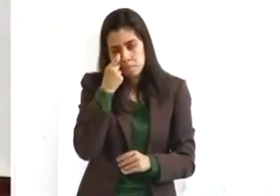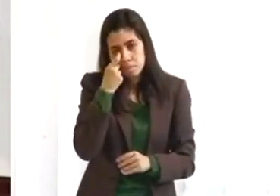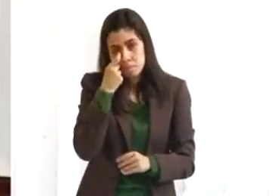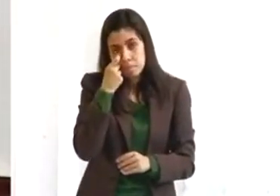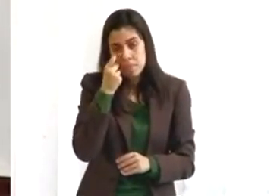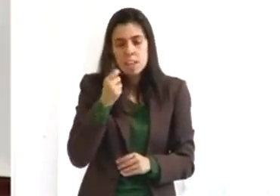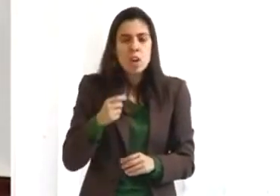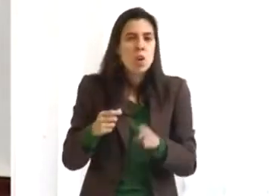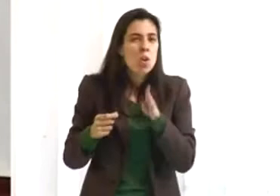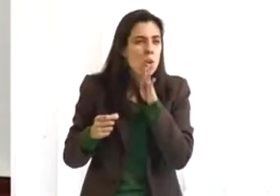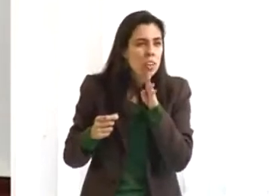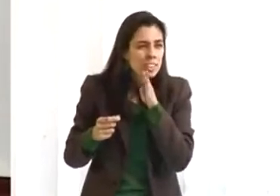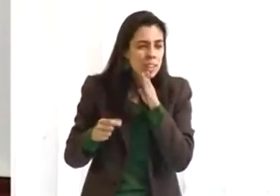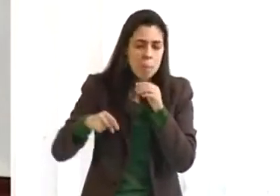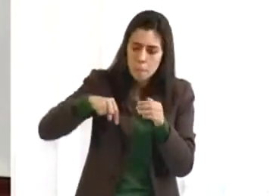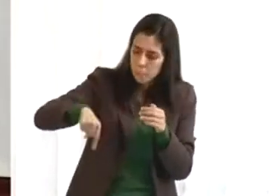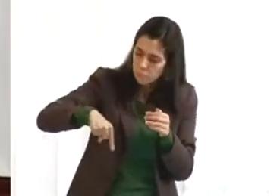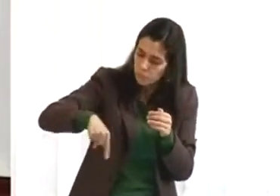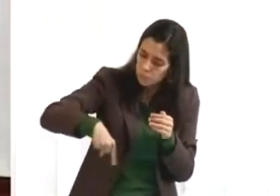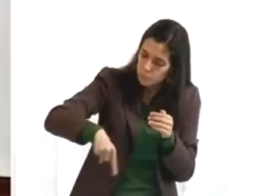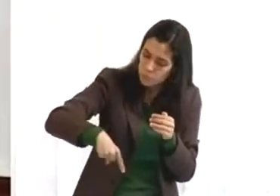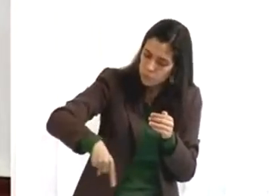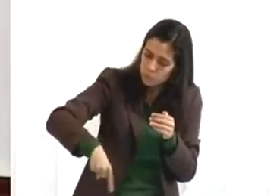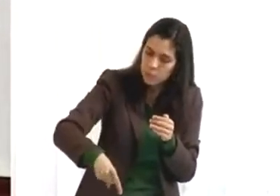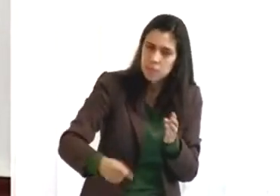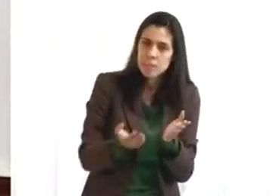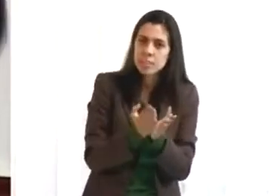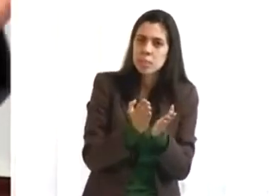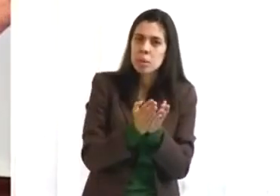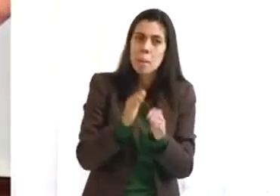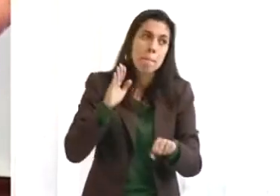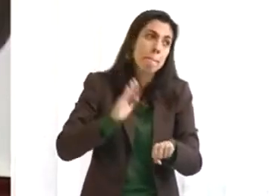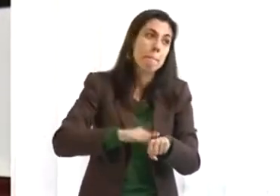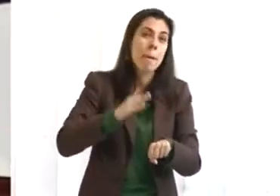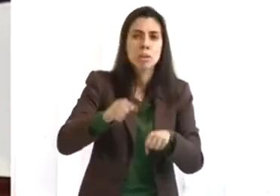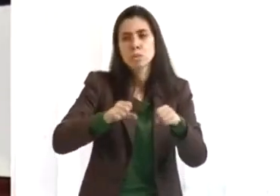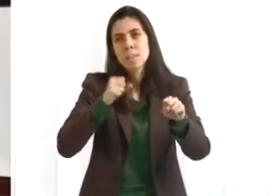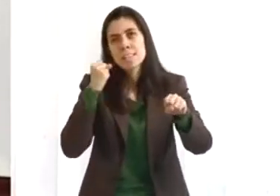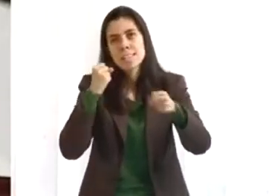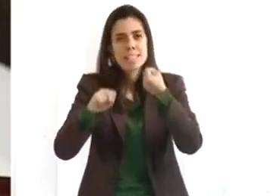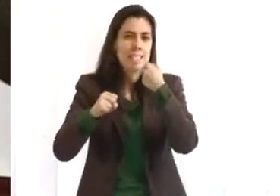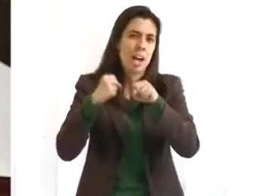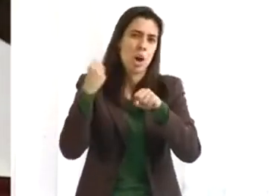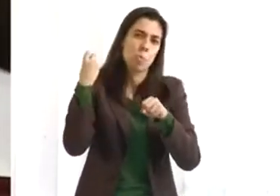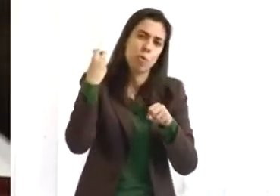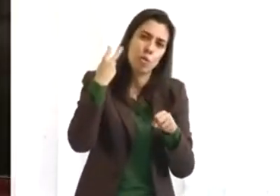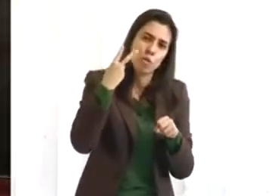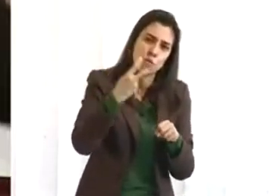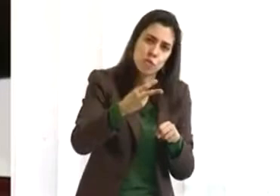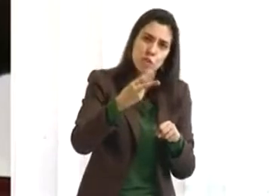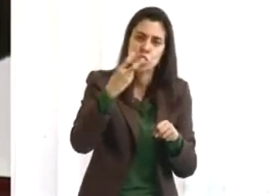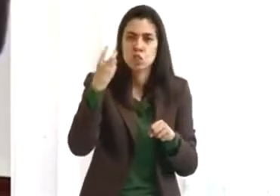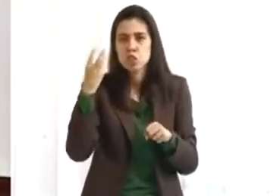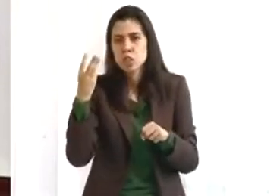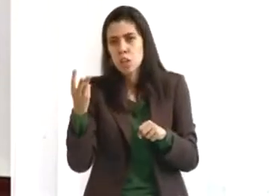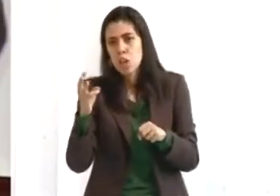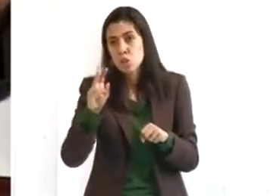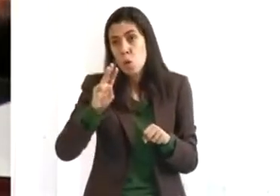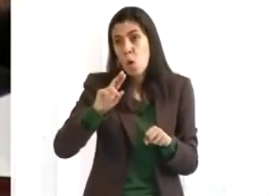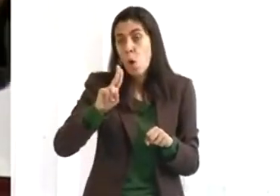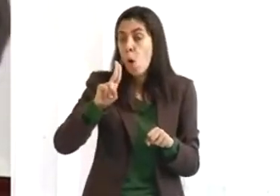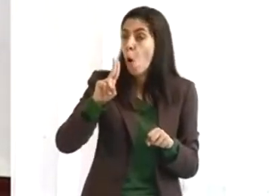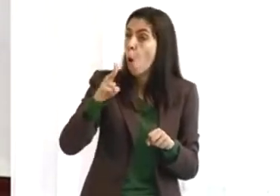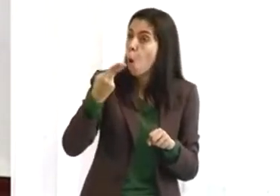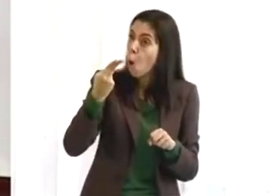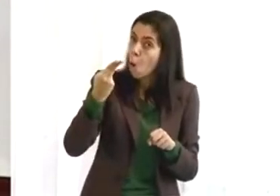3,16, você precisa conhecer mais do que o Salmo 23, porque às vezes você acha assim, bom, eu vou evangelizar com João 3,16, com certeza Deus